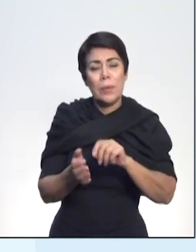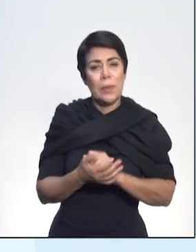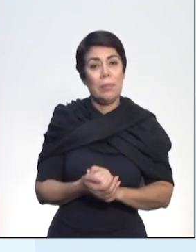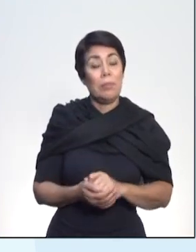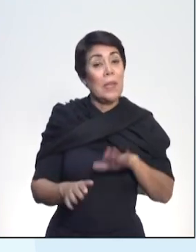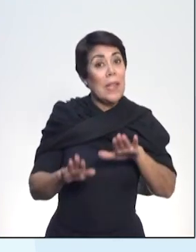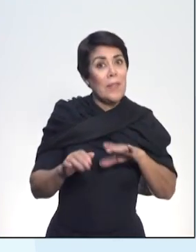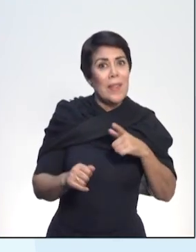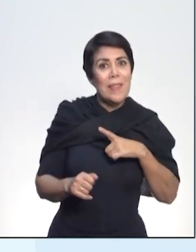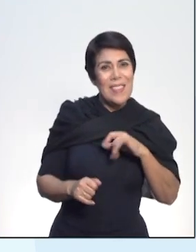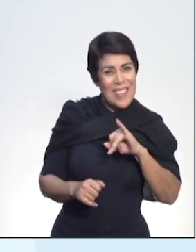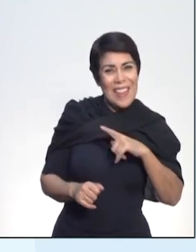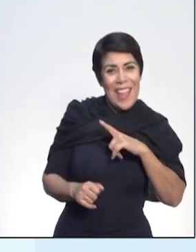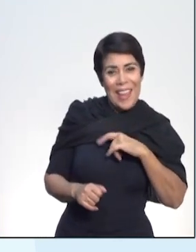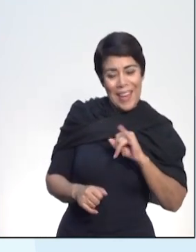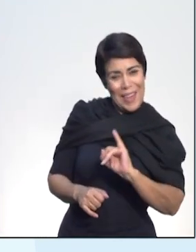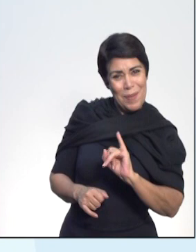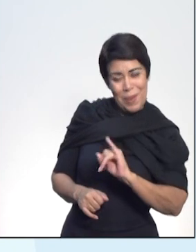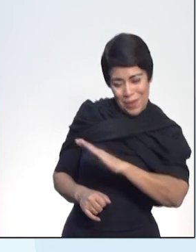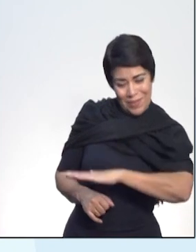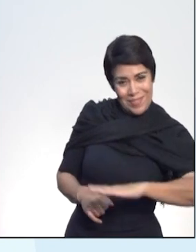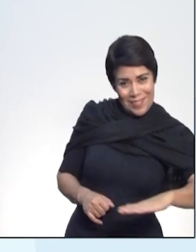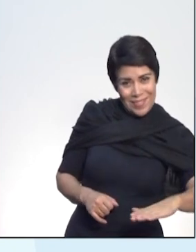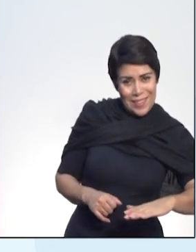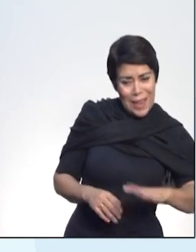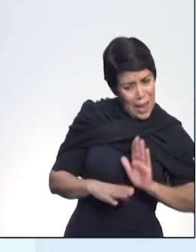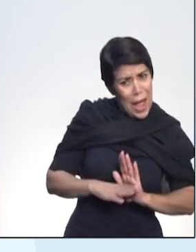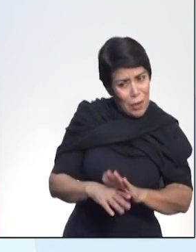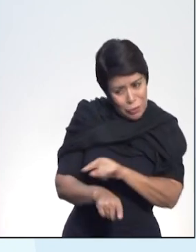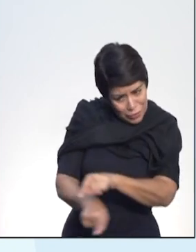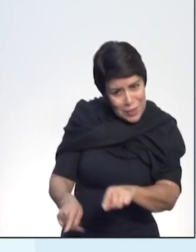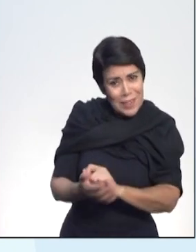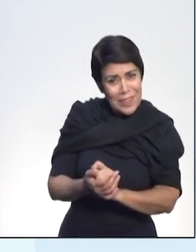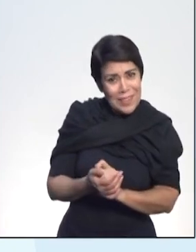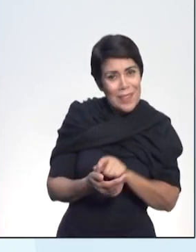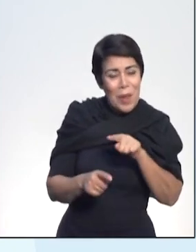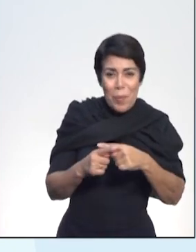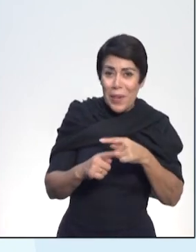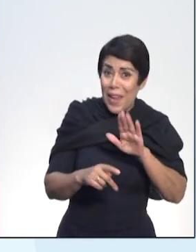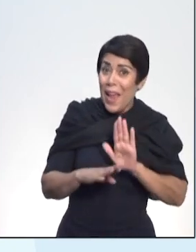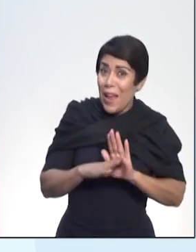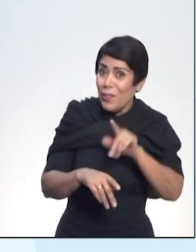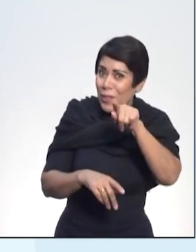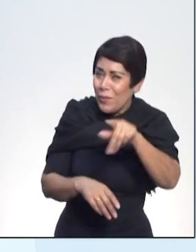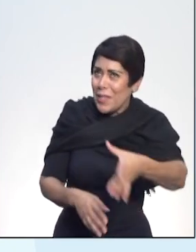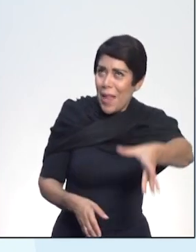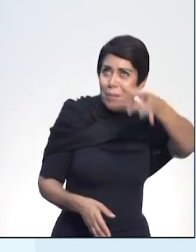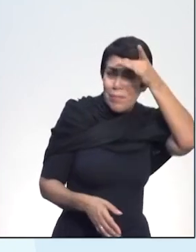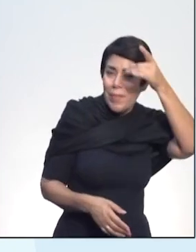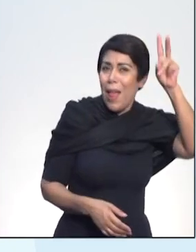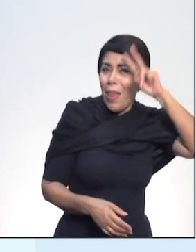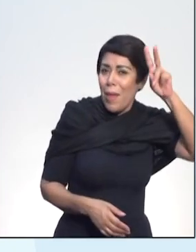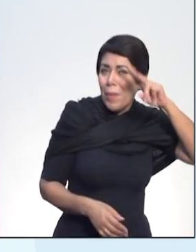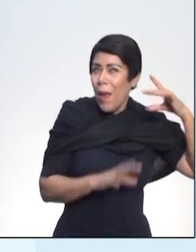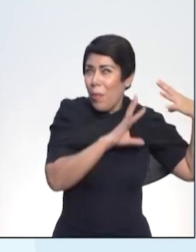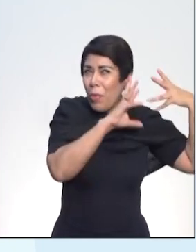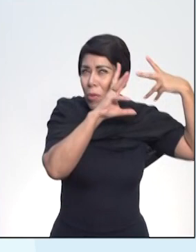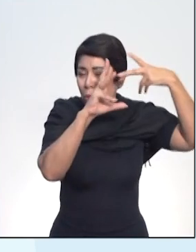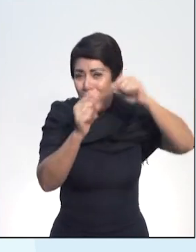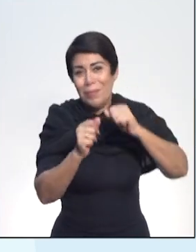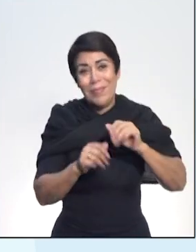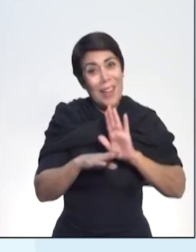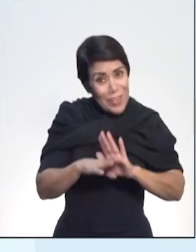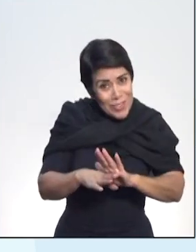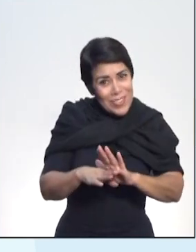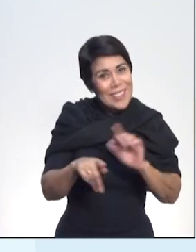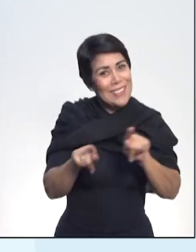menores, ajude-os nas lições, porque isso faz com que você relembre conteúdos já adquiridos em outros anos. Além